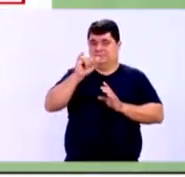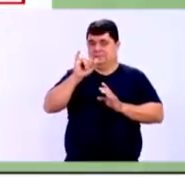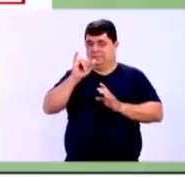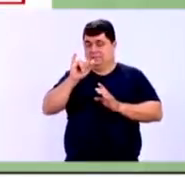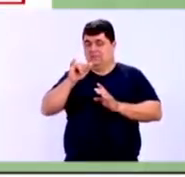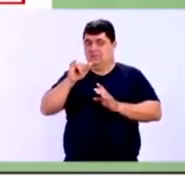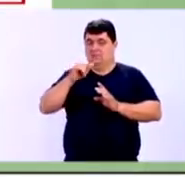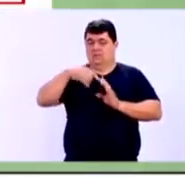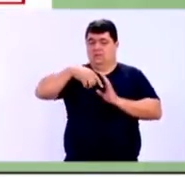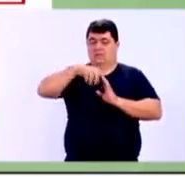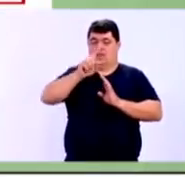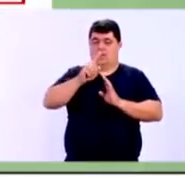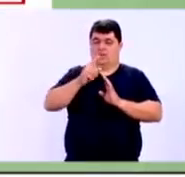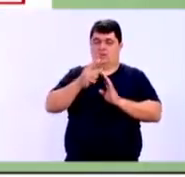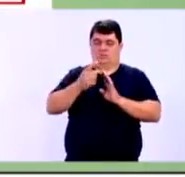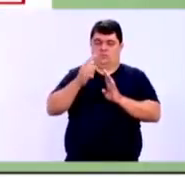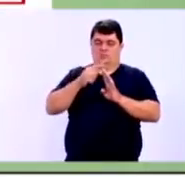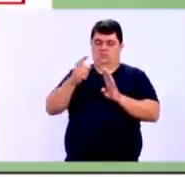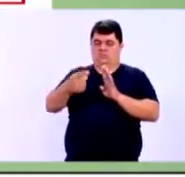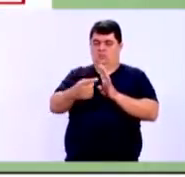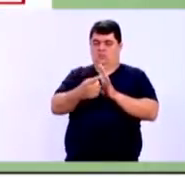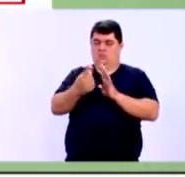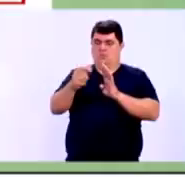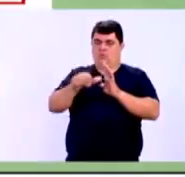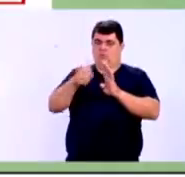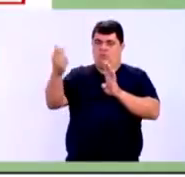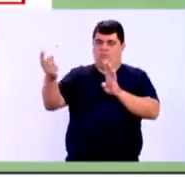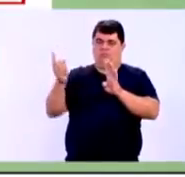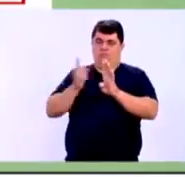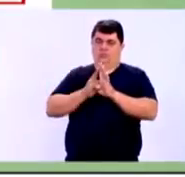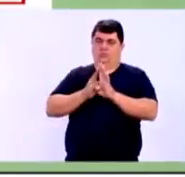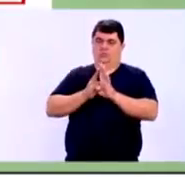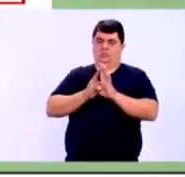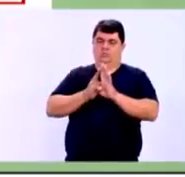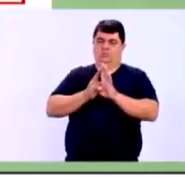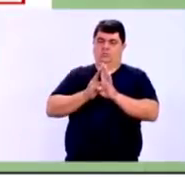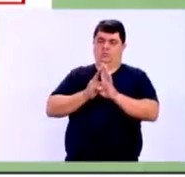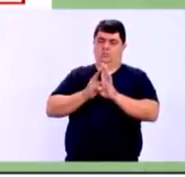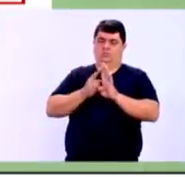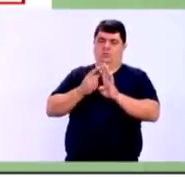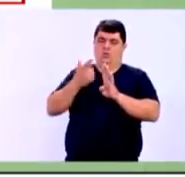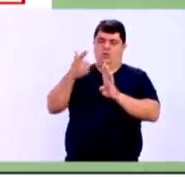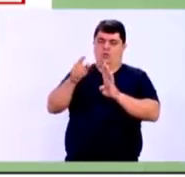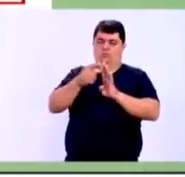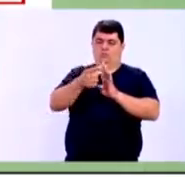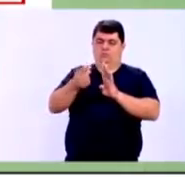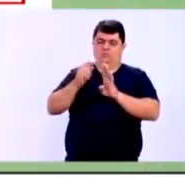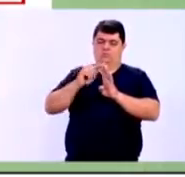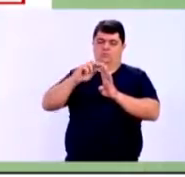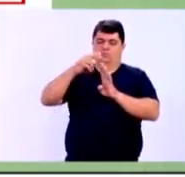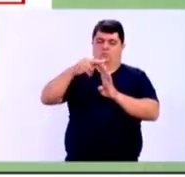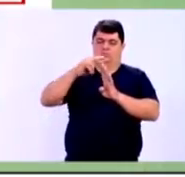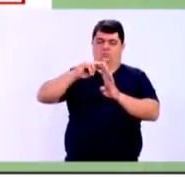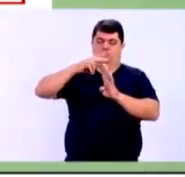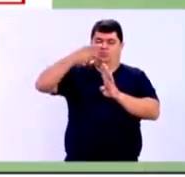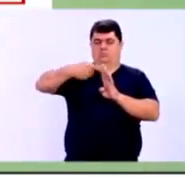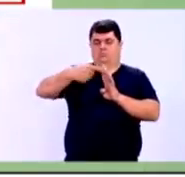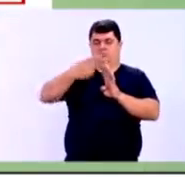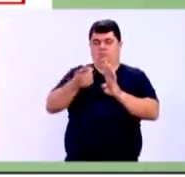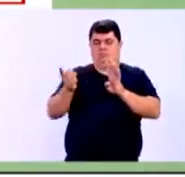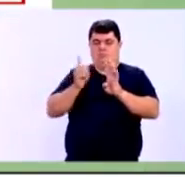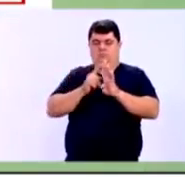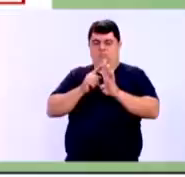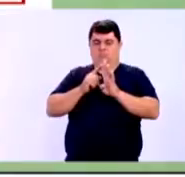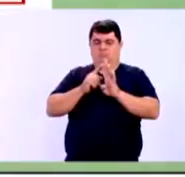está lá registrado. No exemplo aí que você deu, você já baixou as 40 primeiras unidades que